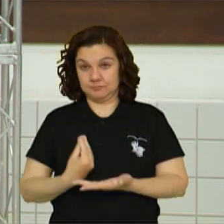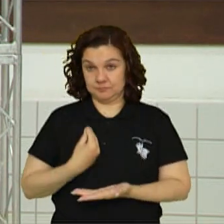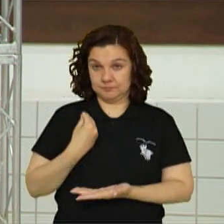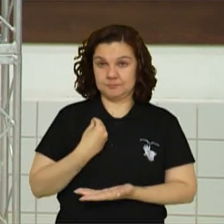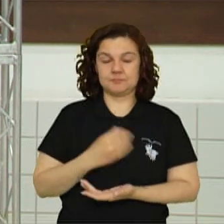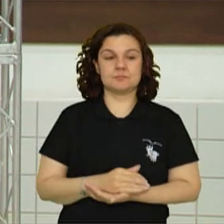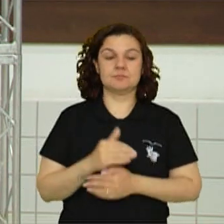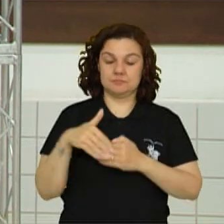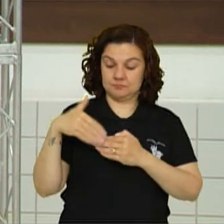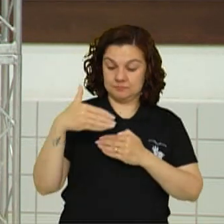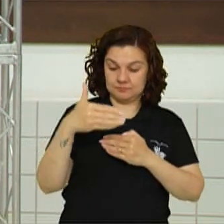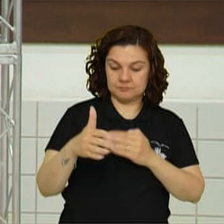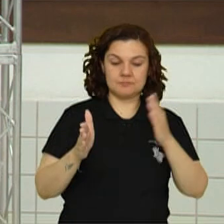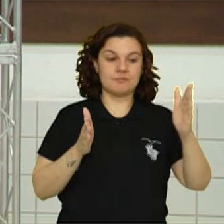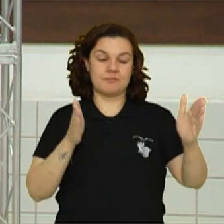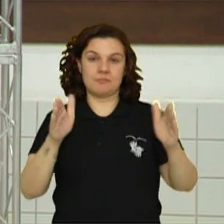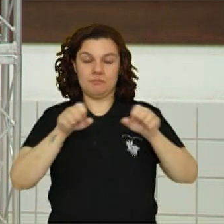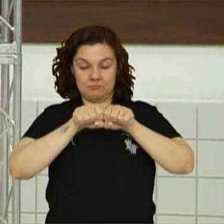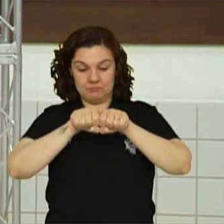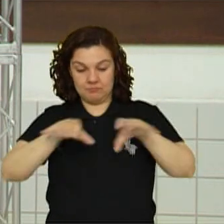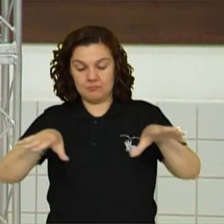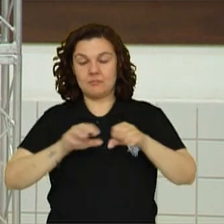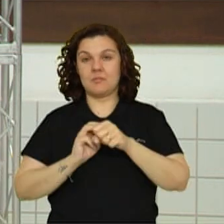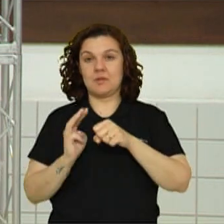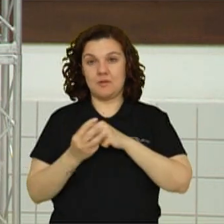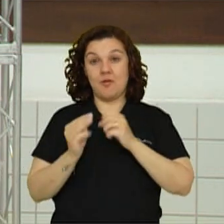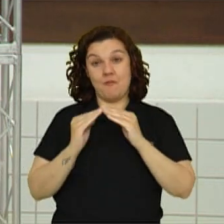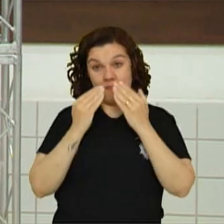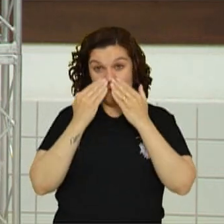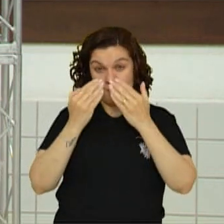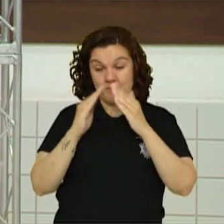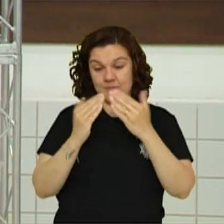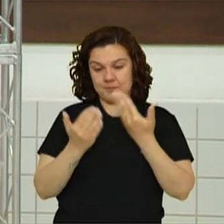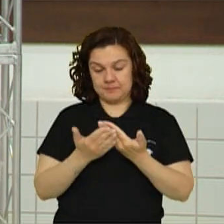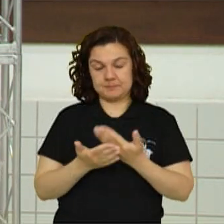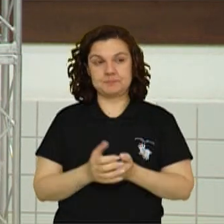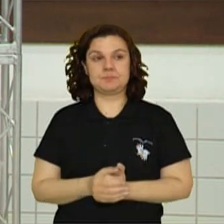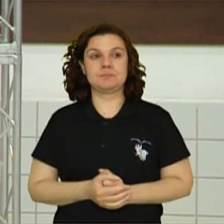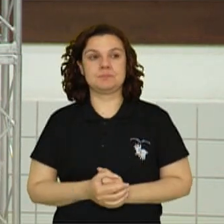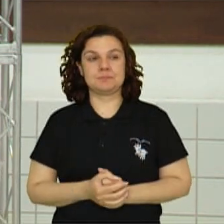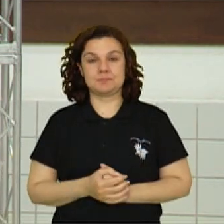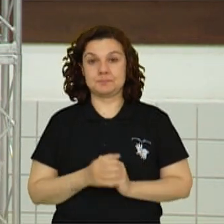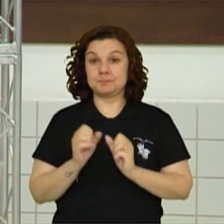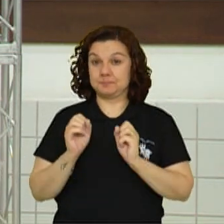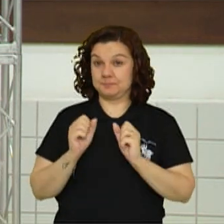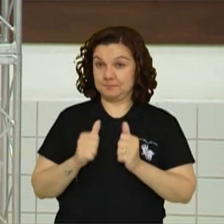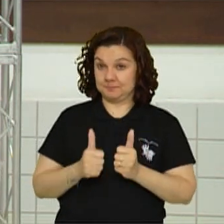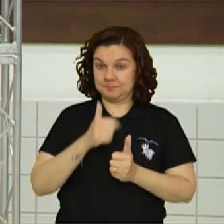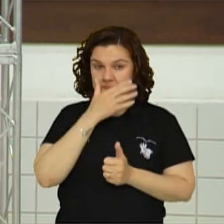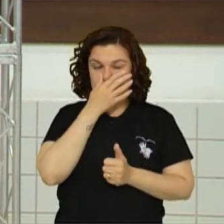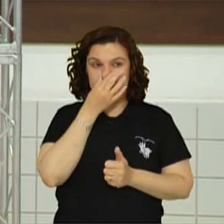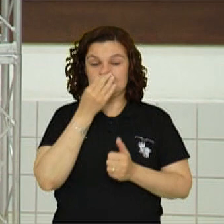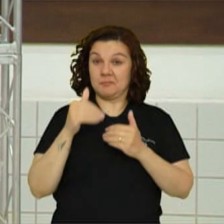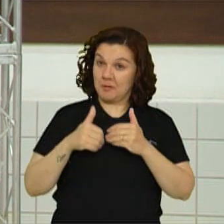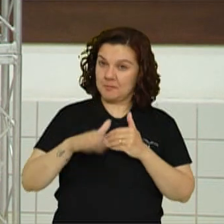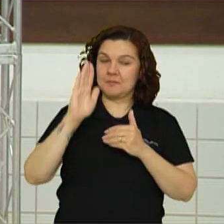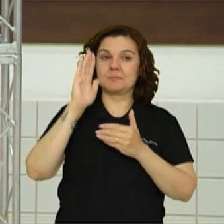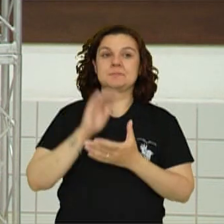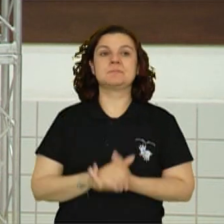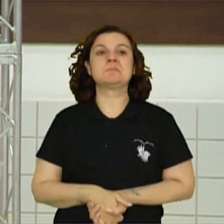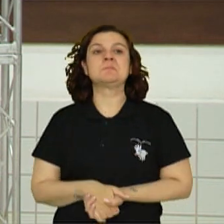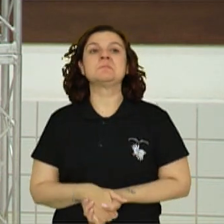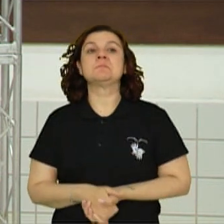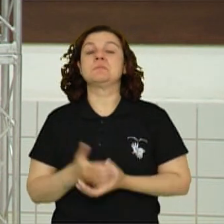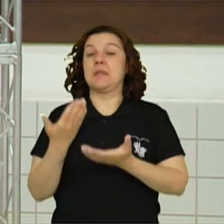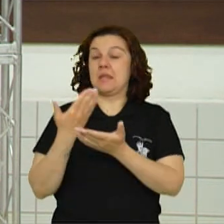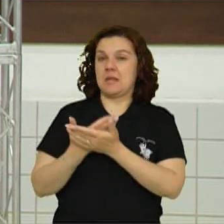presença durante esse período que nós estamos fora da escola, tá? Com as aulas em casa. Para frente.